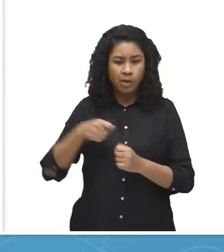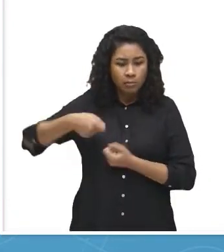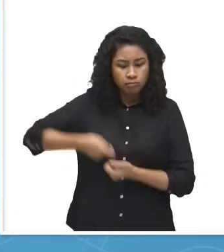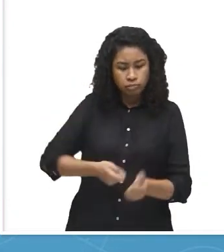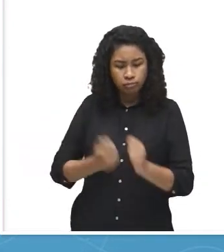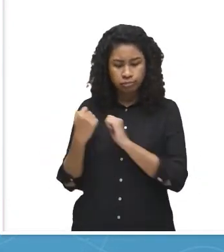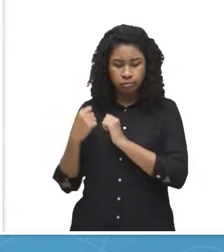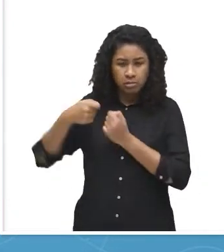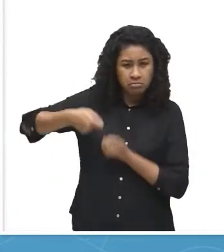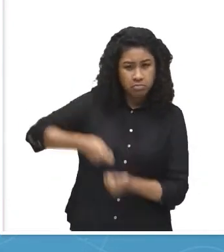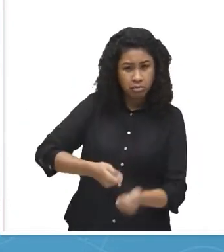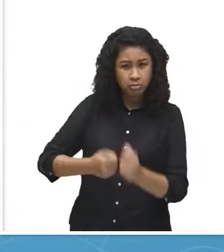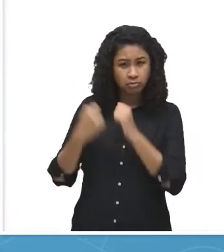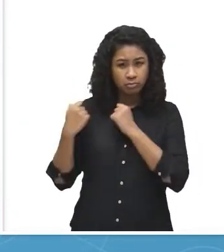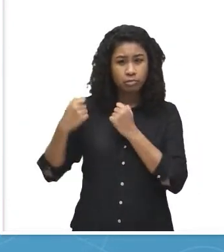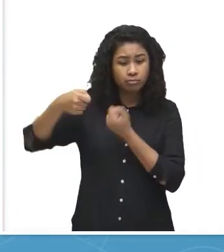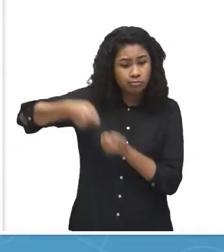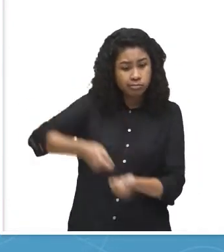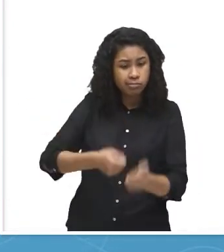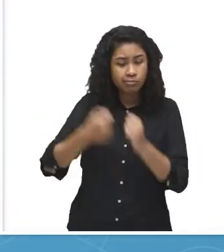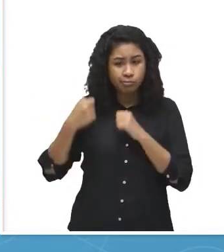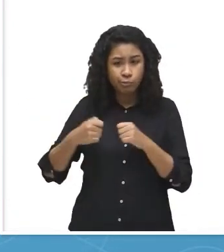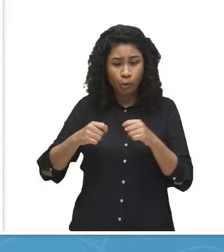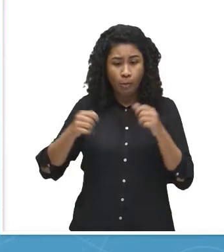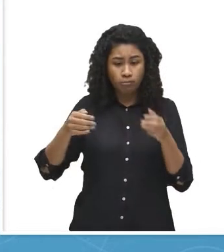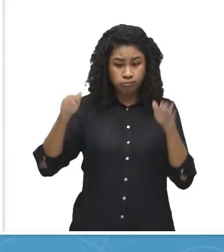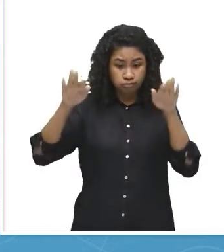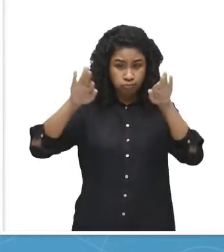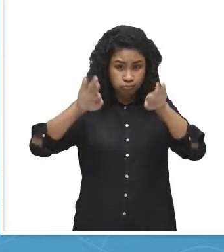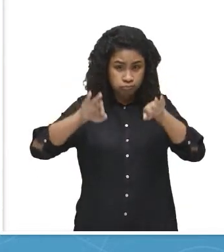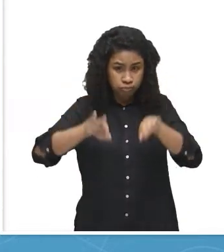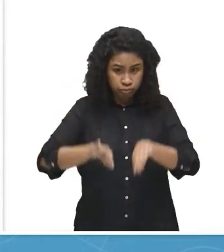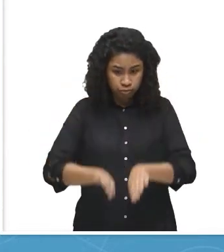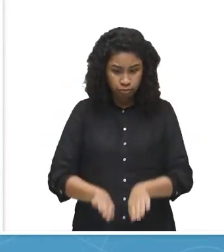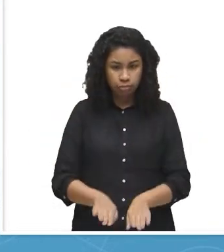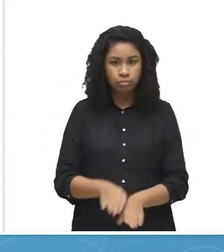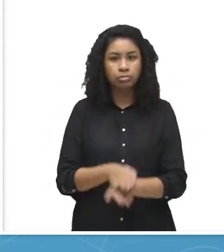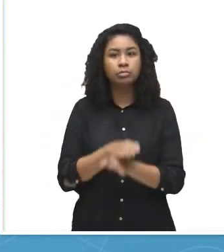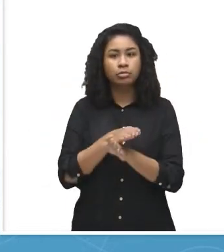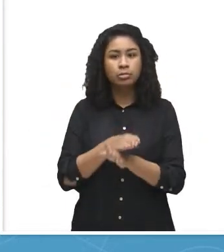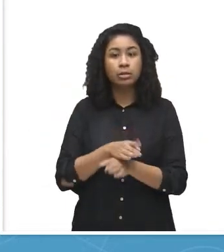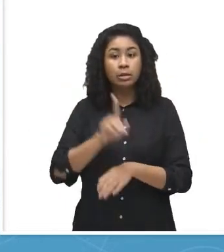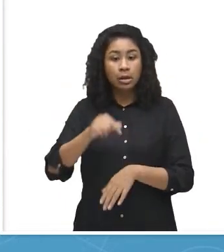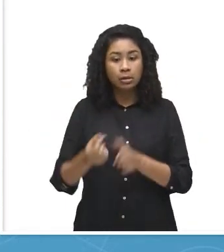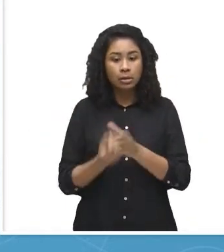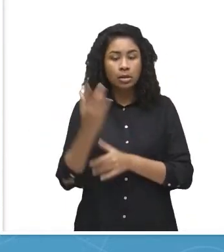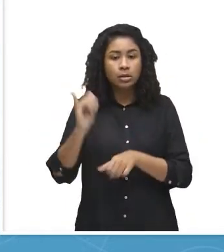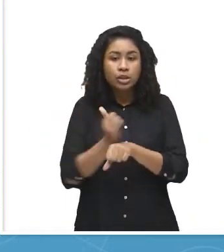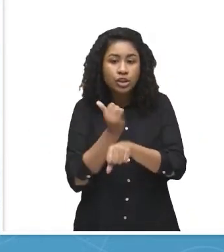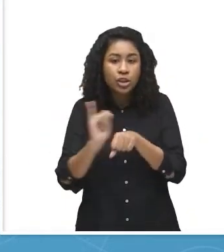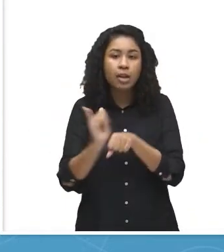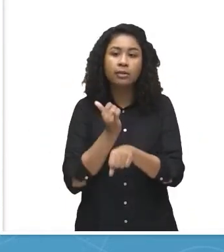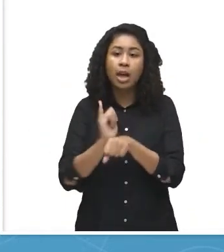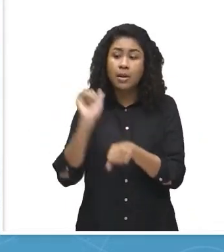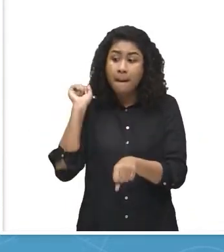do seu exército com a finalidade de brecar o avanço inimigo. A partir daí que surgem as